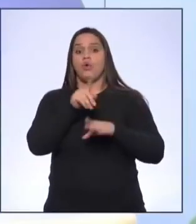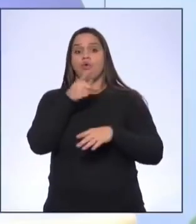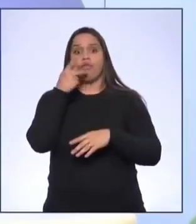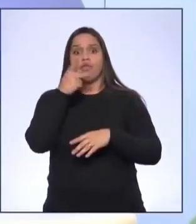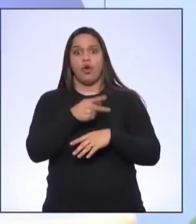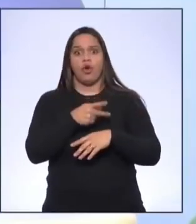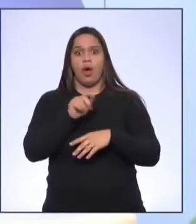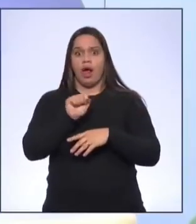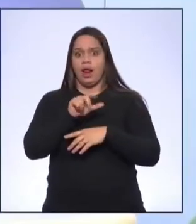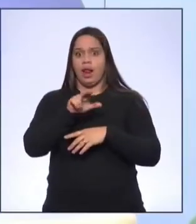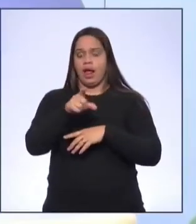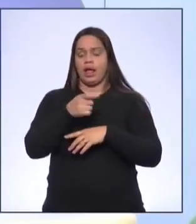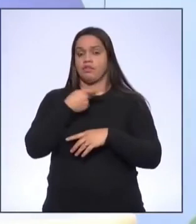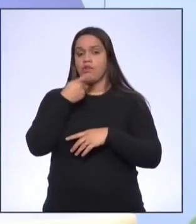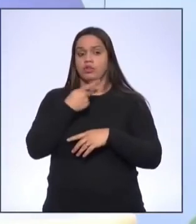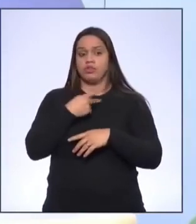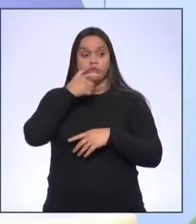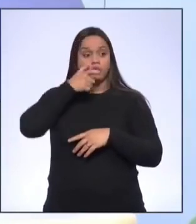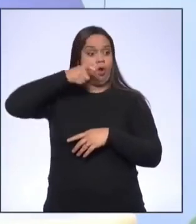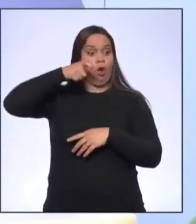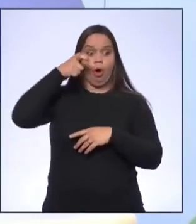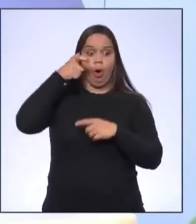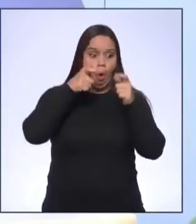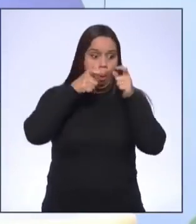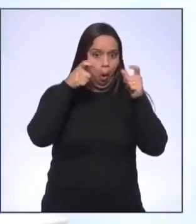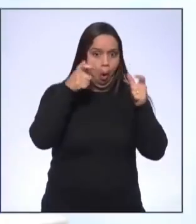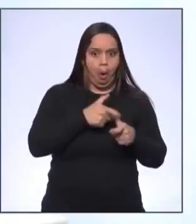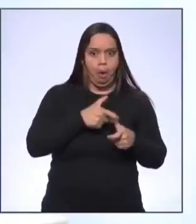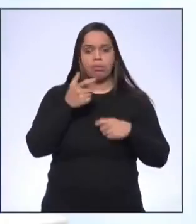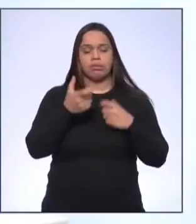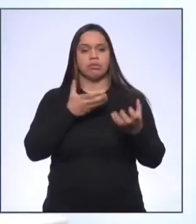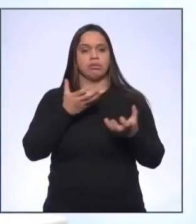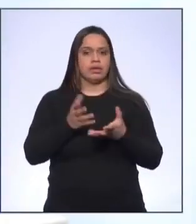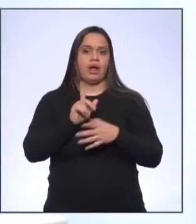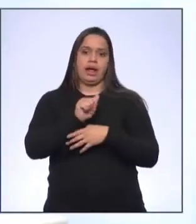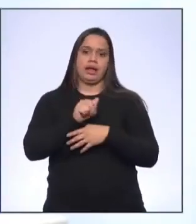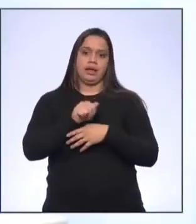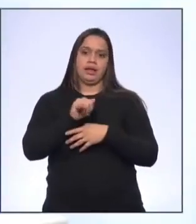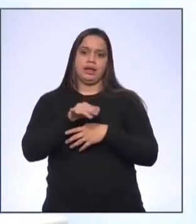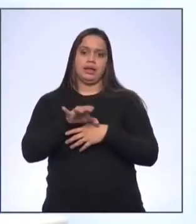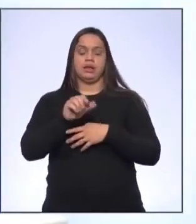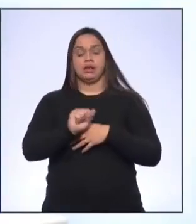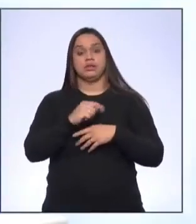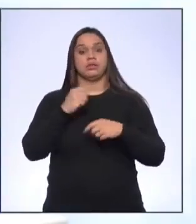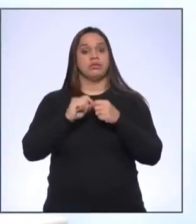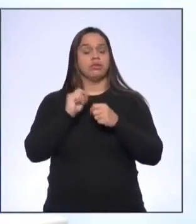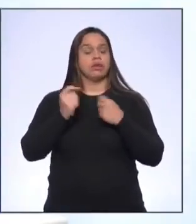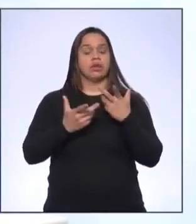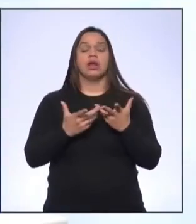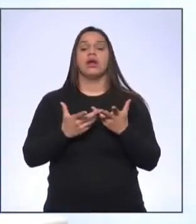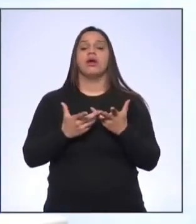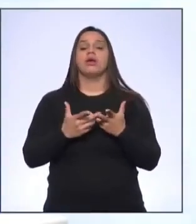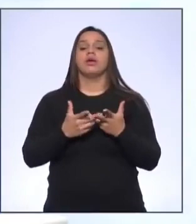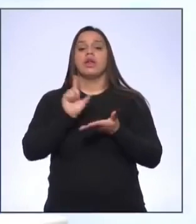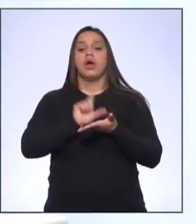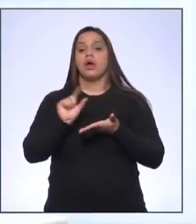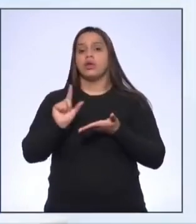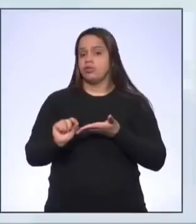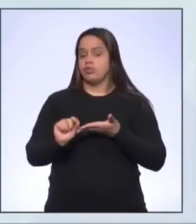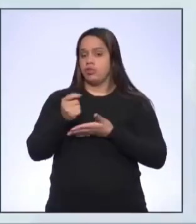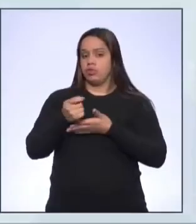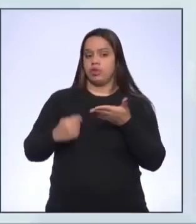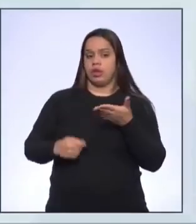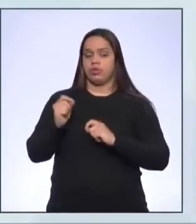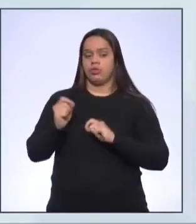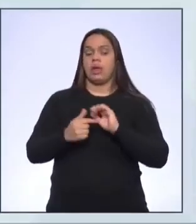Ganância, perfeito. São várias opiniões. Exato. Aí. Conclusão, a parte da conclusão do texto, né, do artigo de opinião, na tela, apresentado